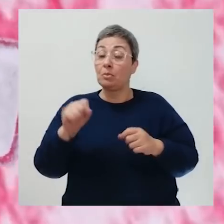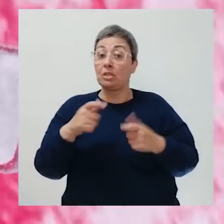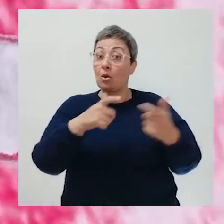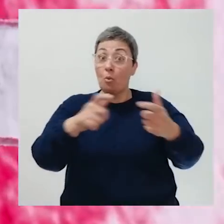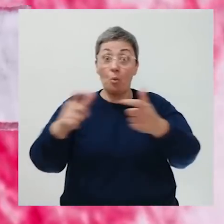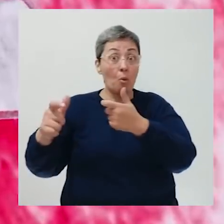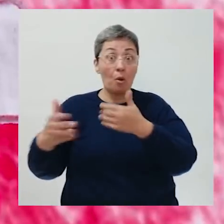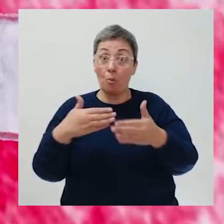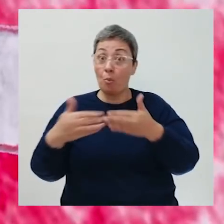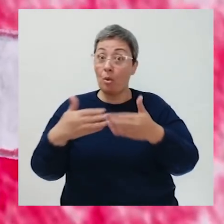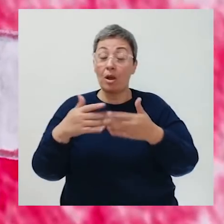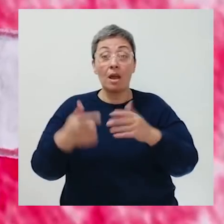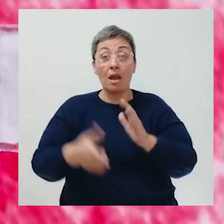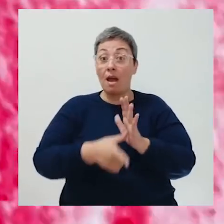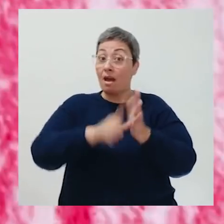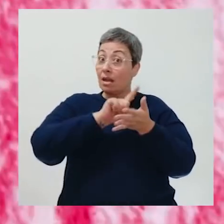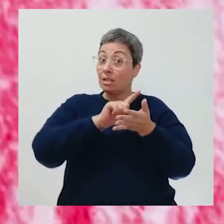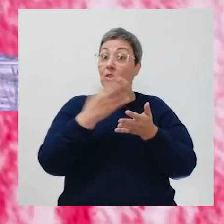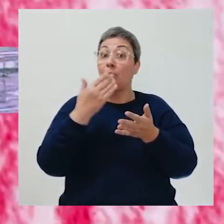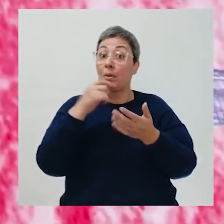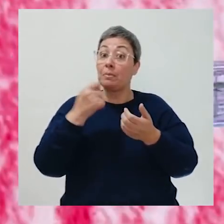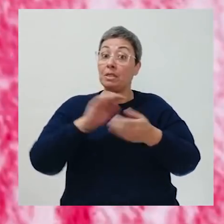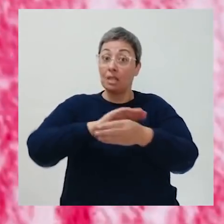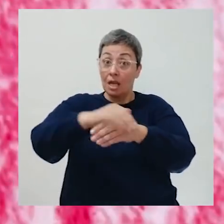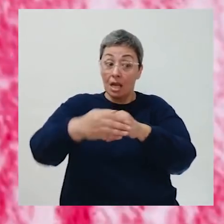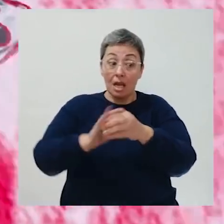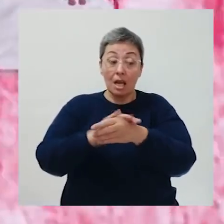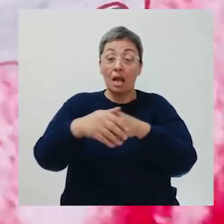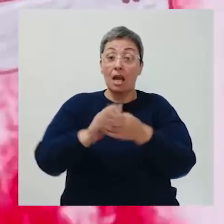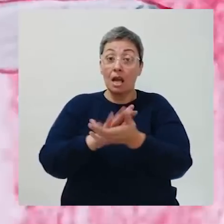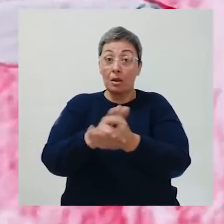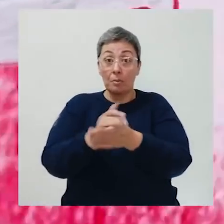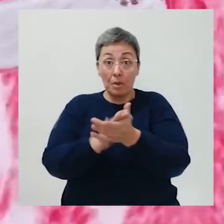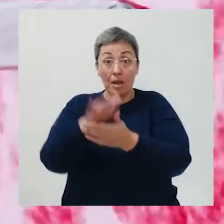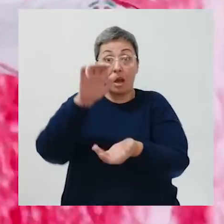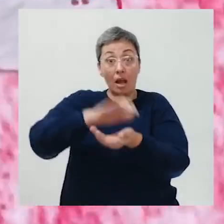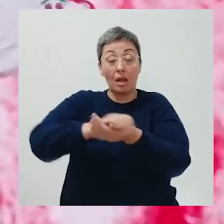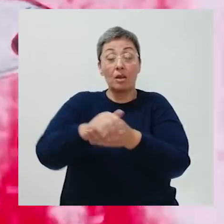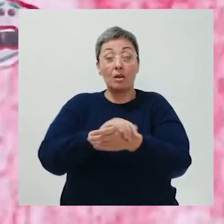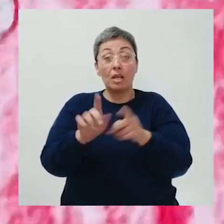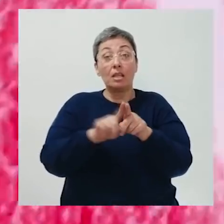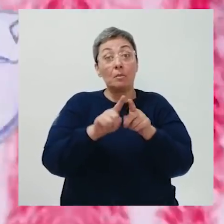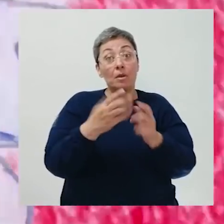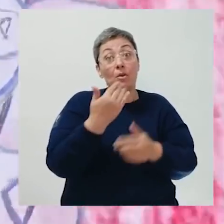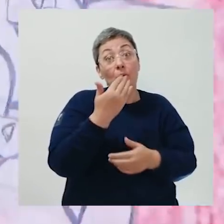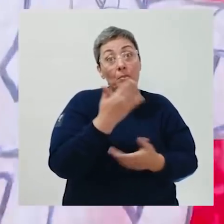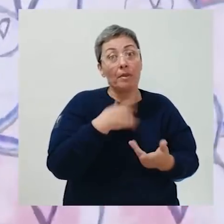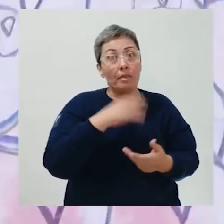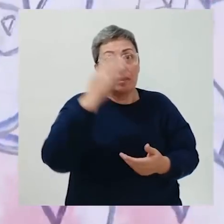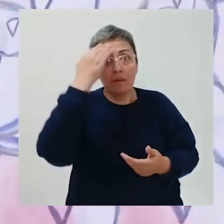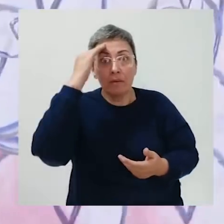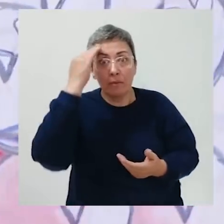qualquer lugar, antes de comer você precisa lavar bem as mãos e os alimentos, entendeu?